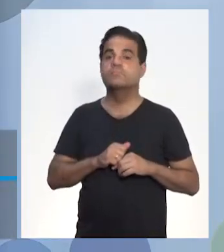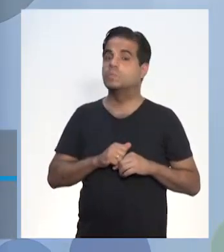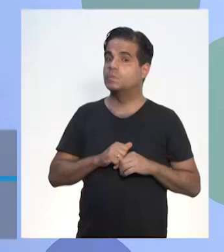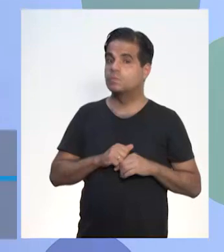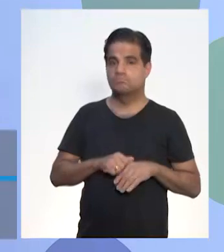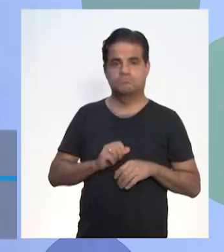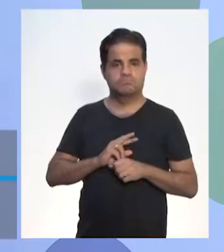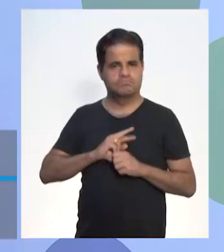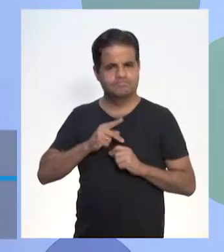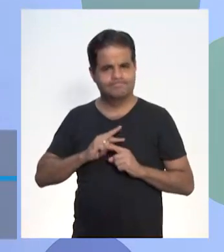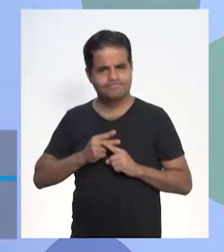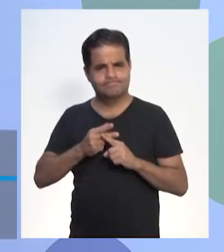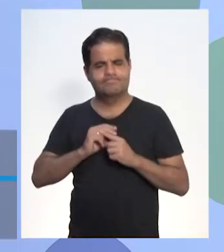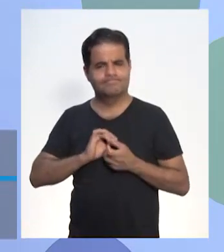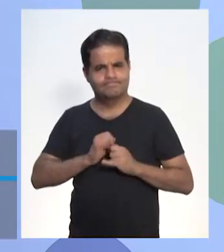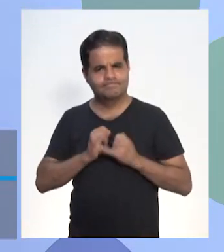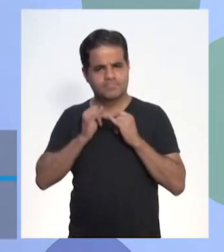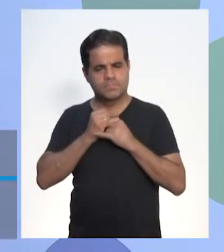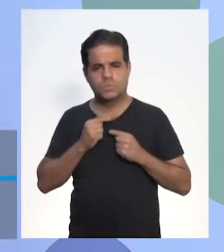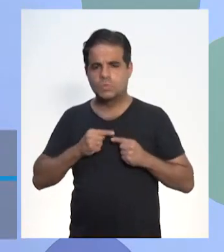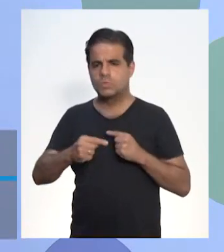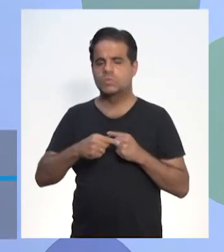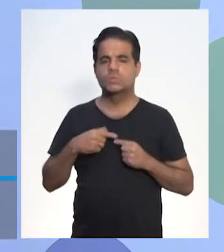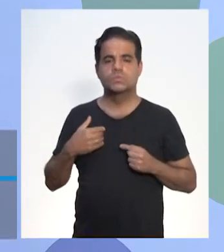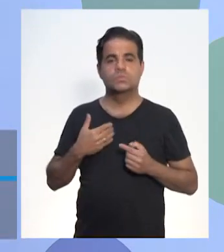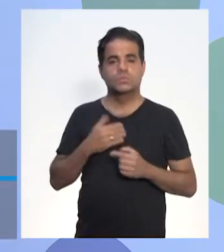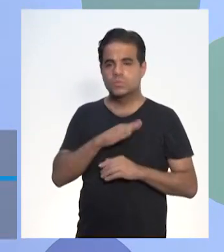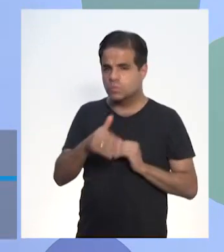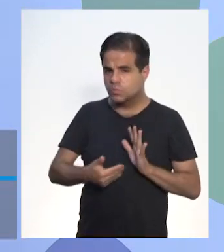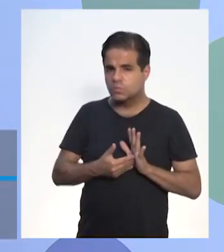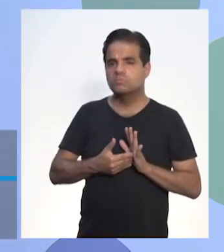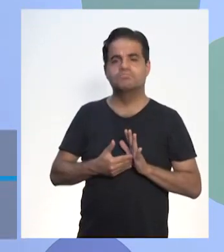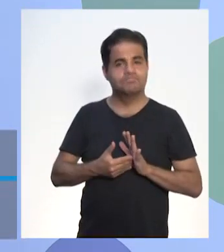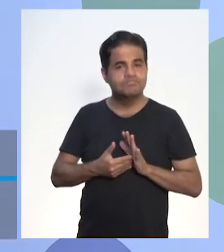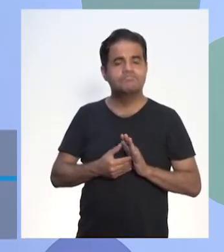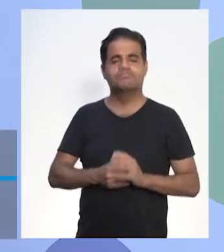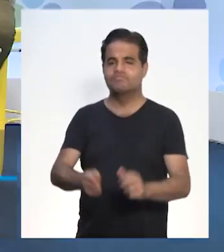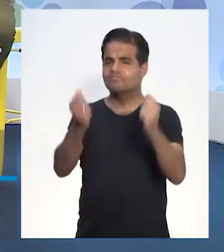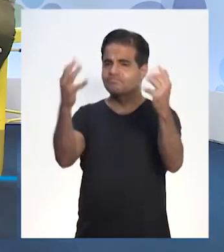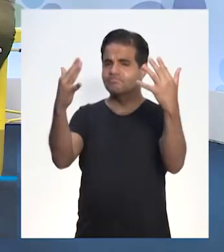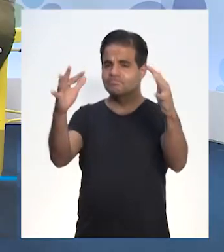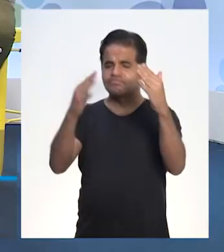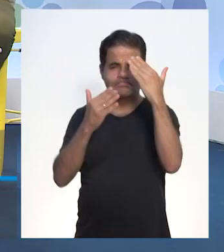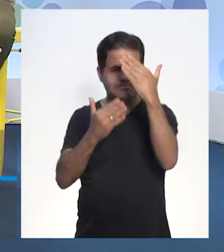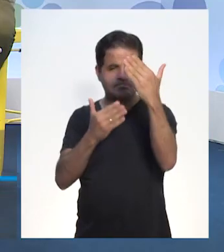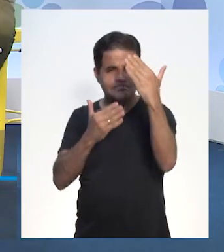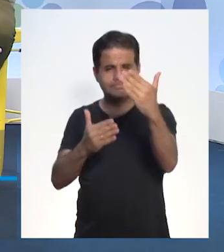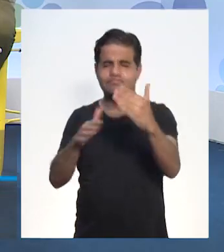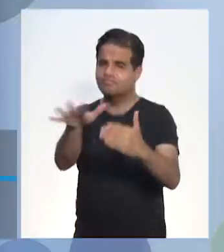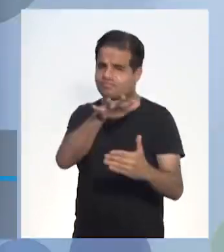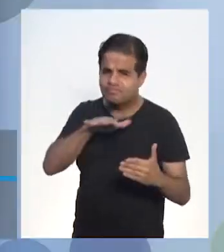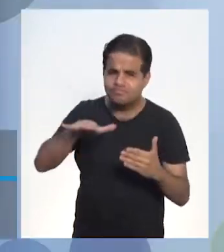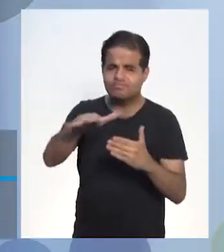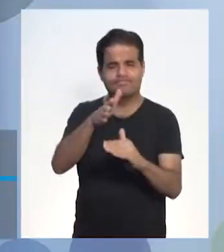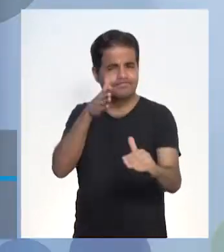Tensão, potência, corrente e resistência. Isso tudo aí. Olha, parabéns e obrigado aí aos estudantes por participarem, né?